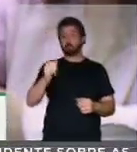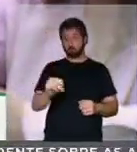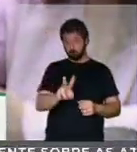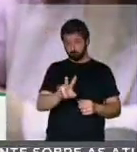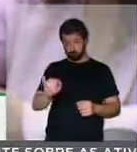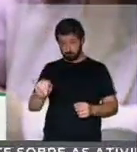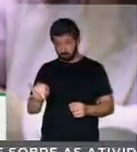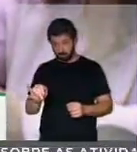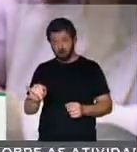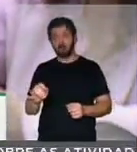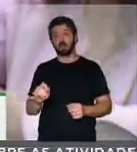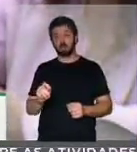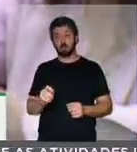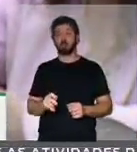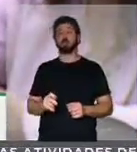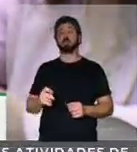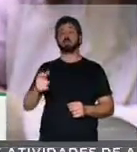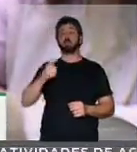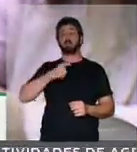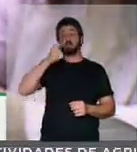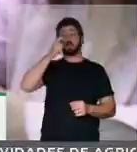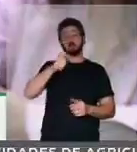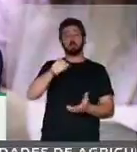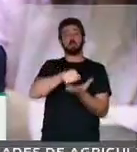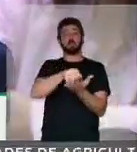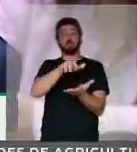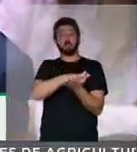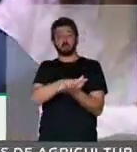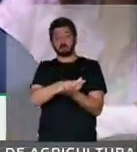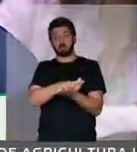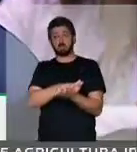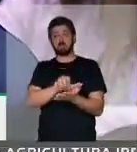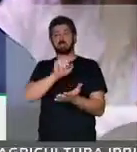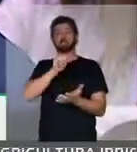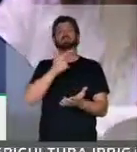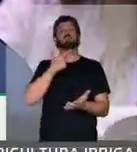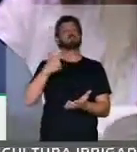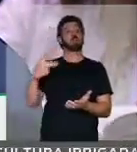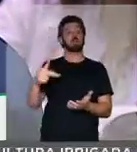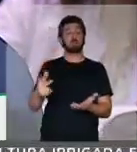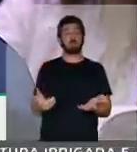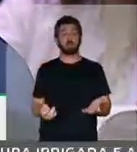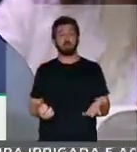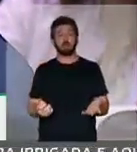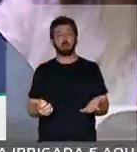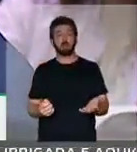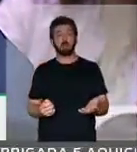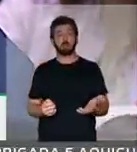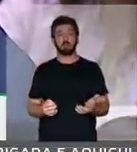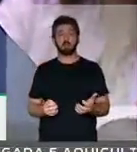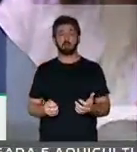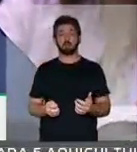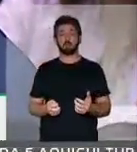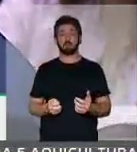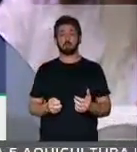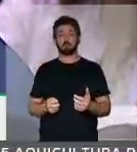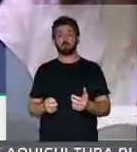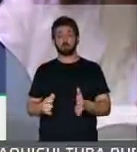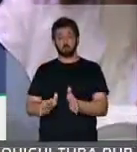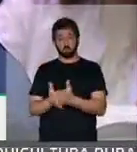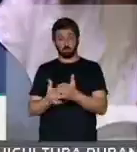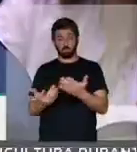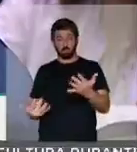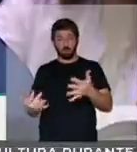informadas e estarão ou não estarão no cadastro positivo, se assim desejarem. A inclusão do